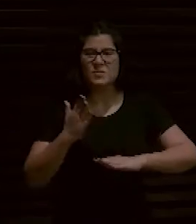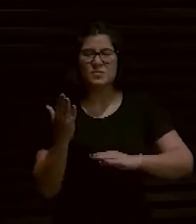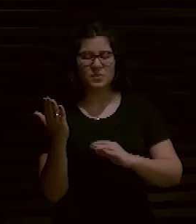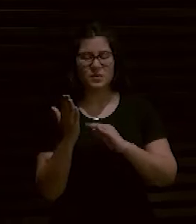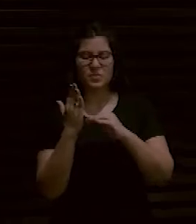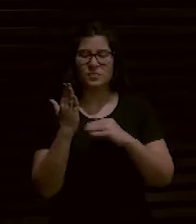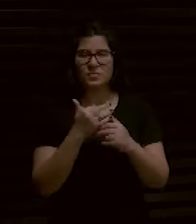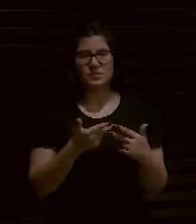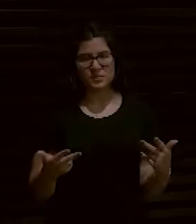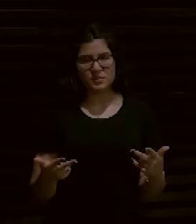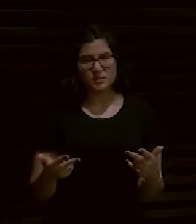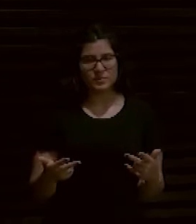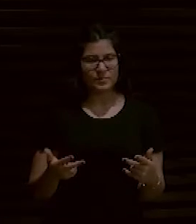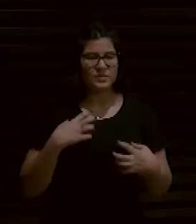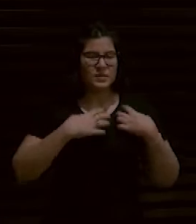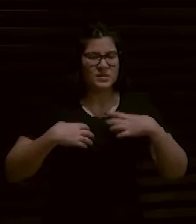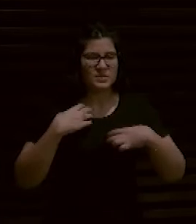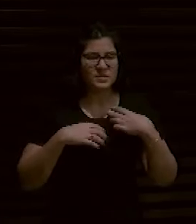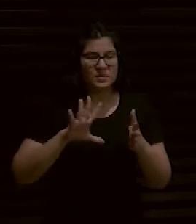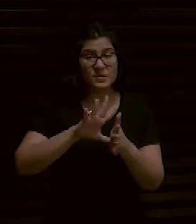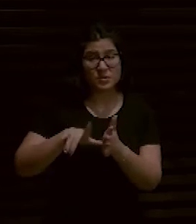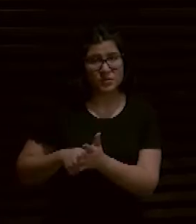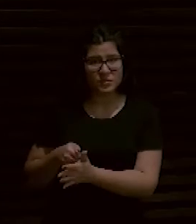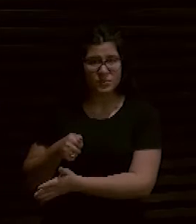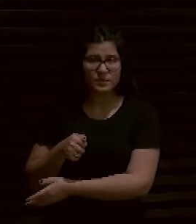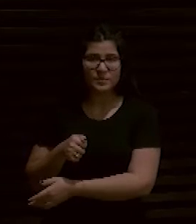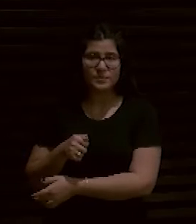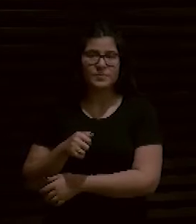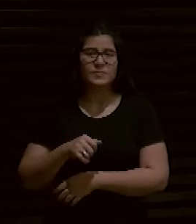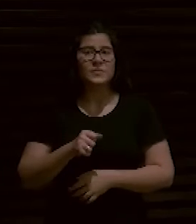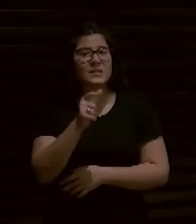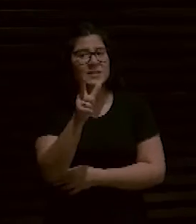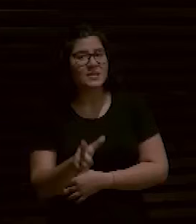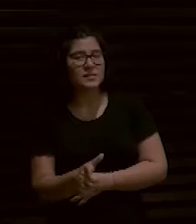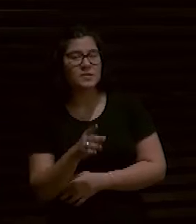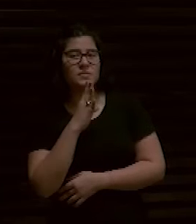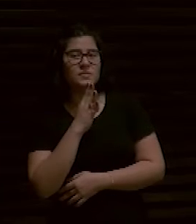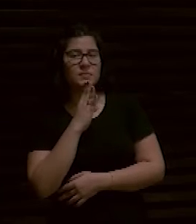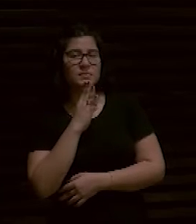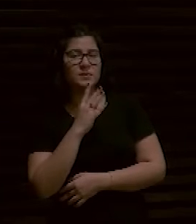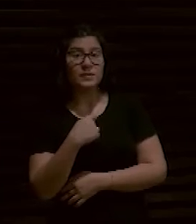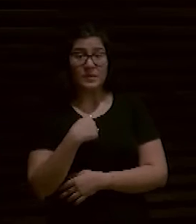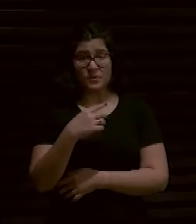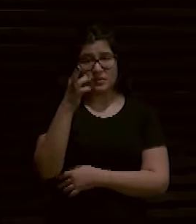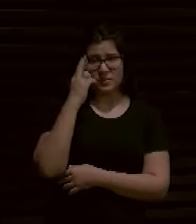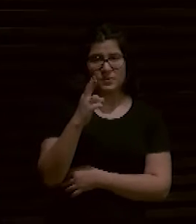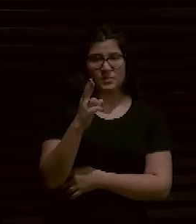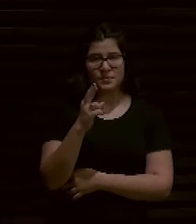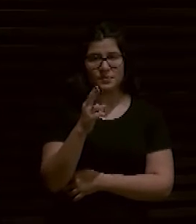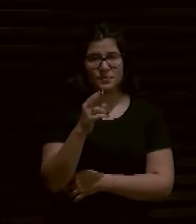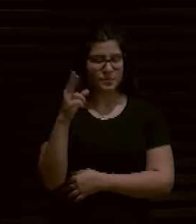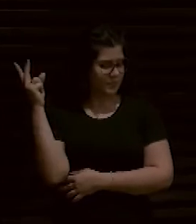coisas, e desesperadamente corrupto. Quem o conhecerá? Eu, o